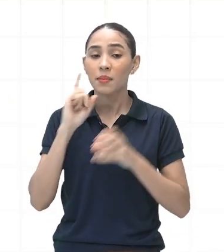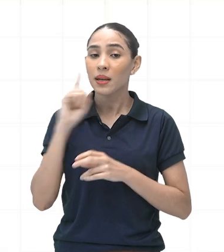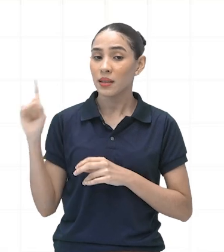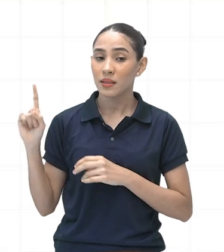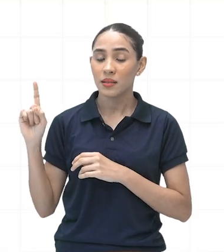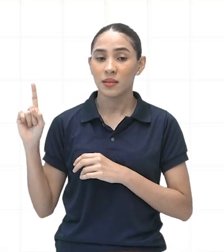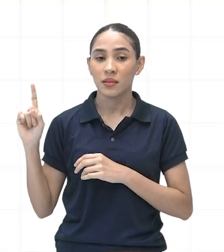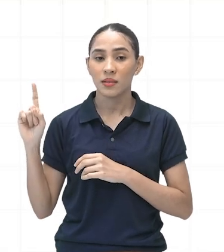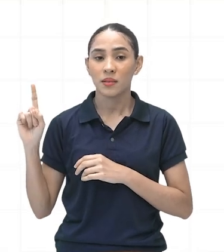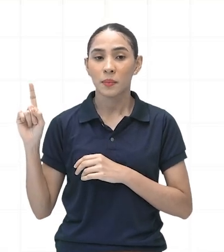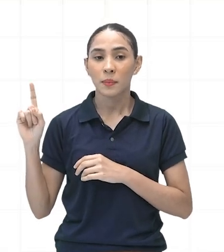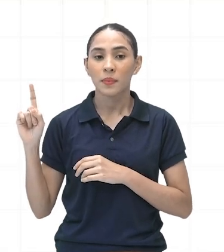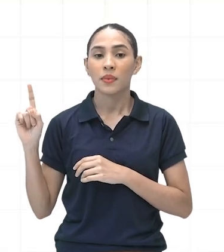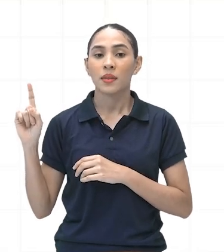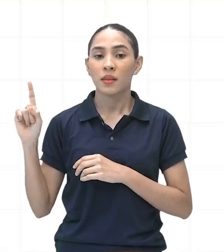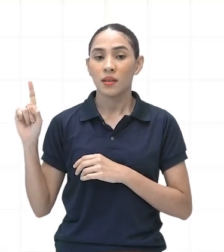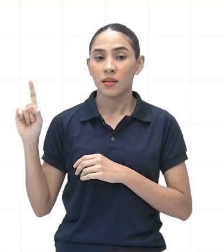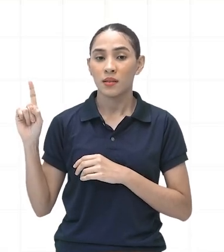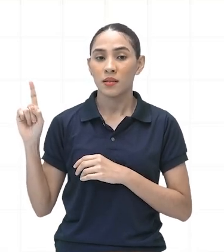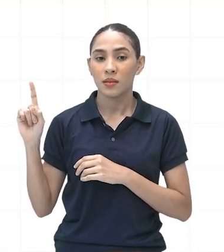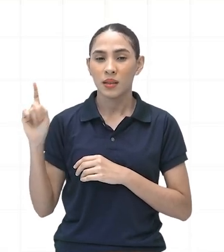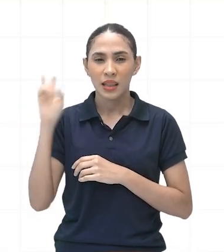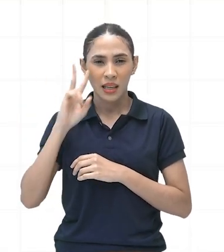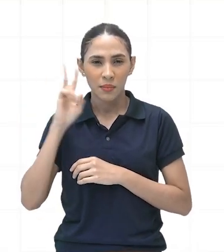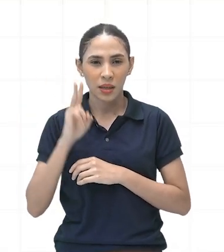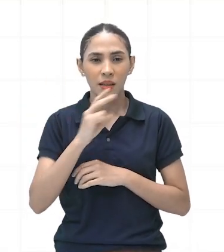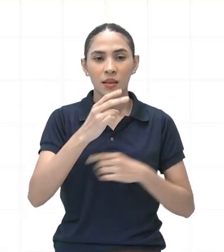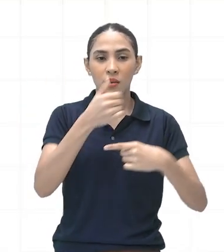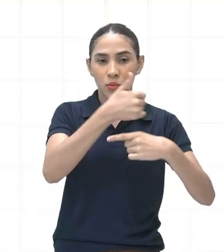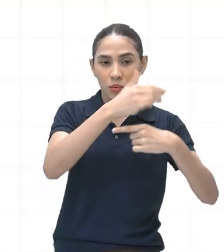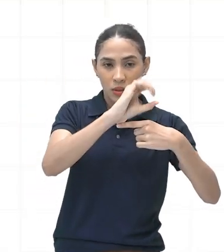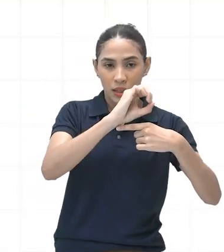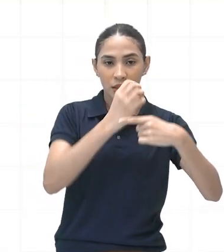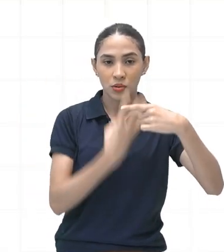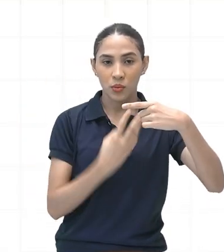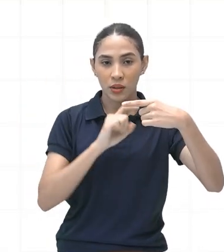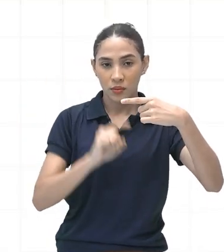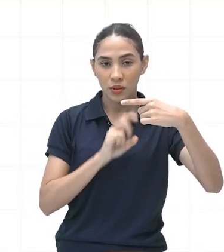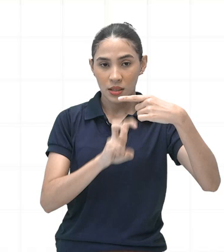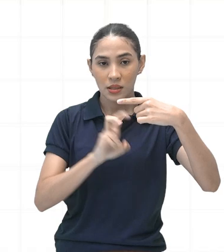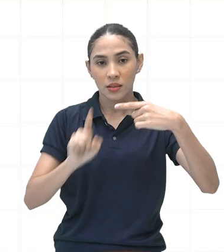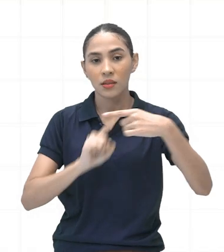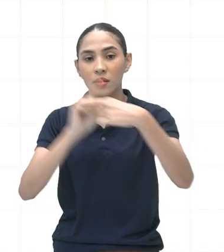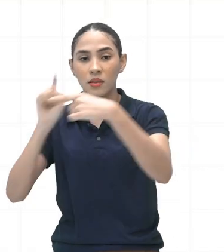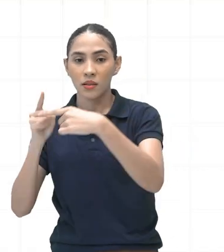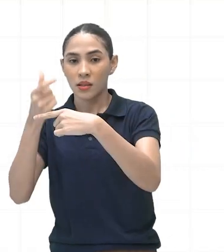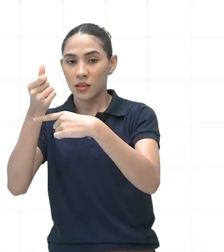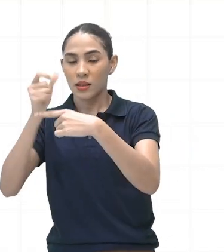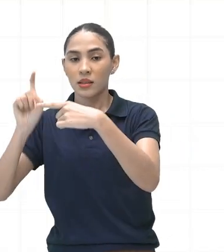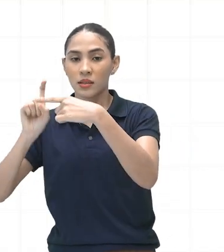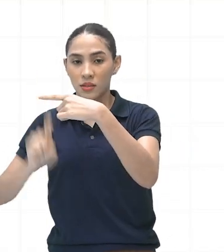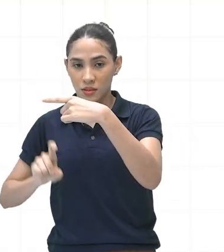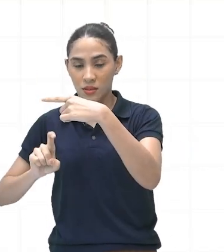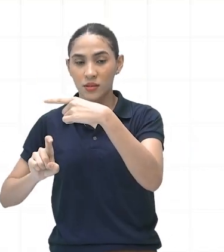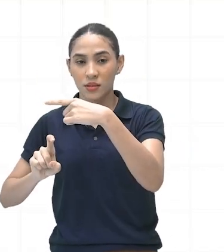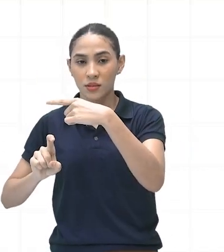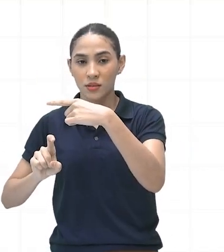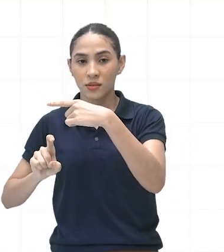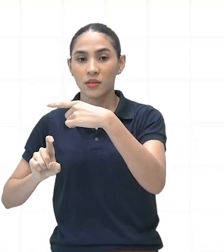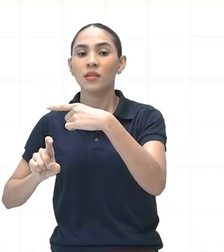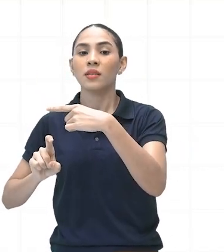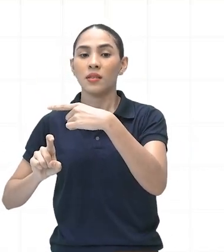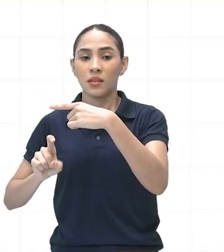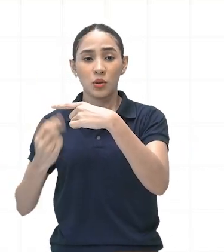está. Assim estava na tabela, né? O 10 em cima do 4,5 e o 6 em cima do 6, né?